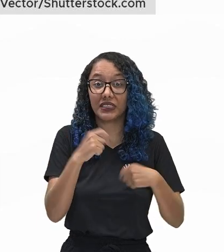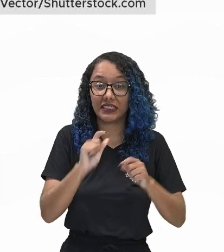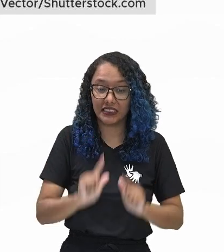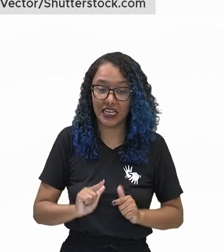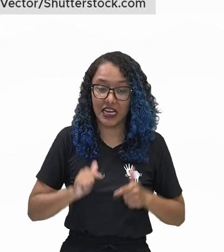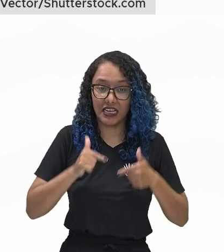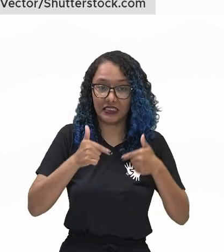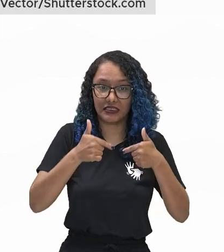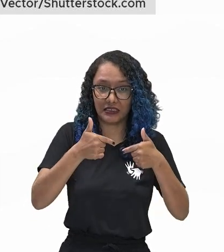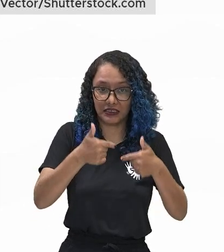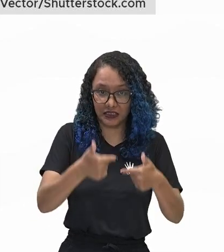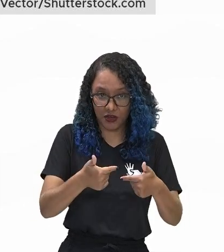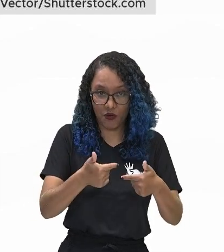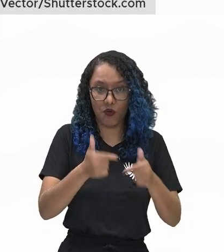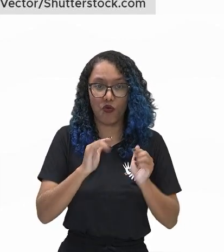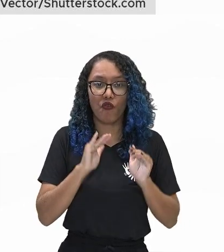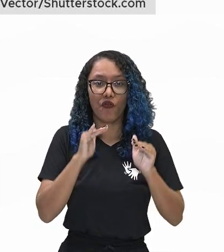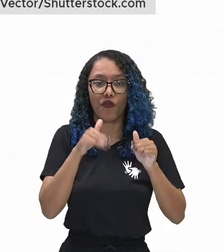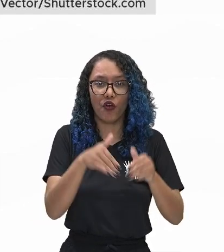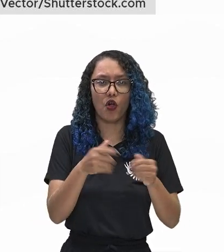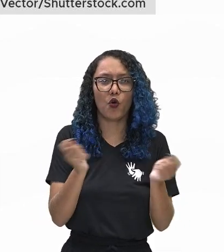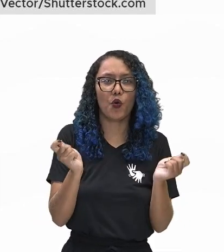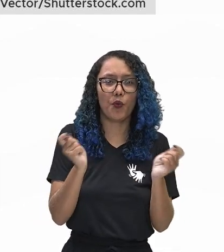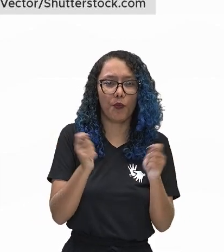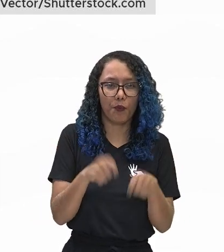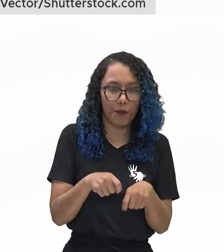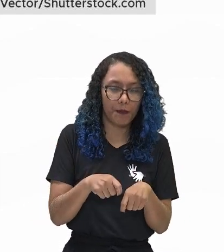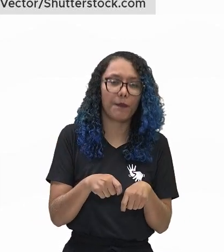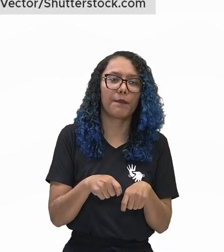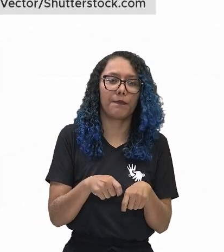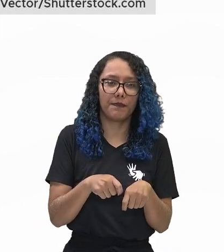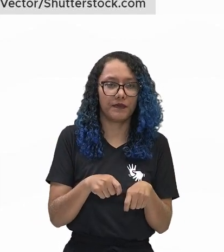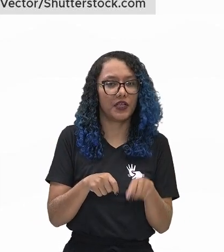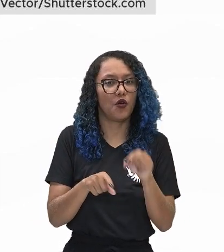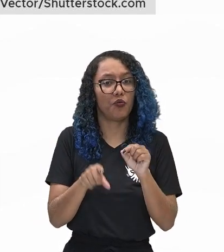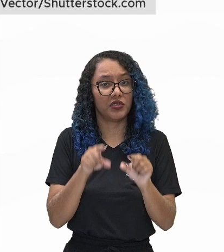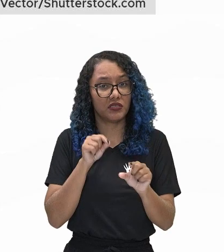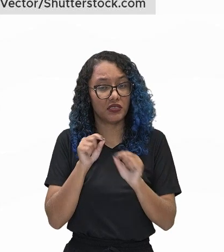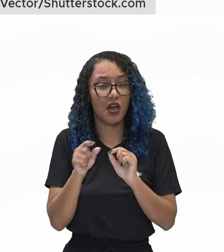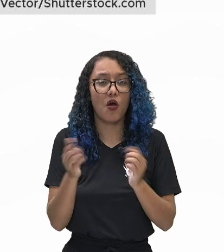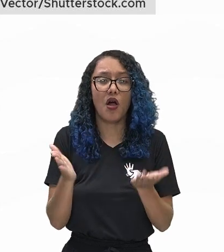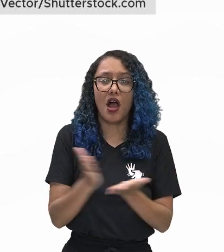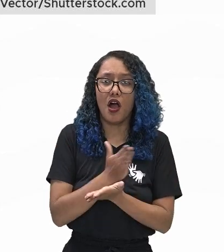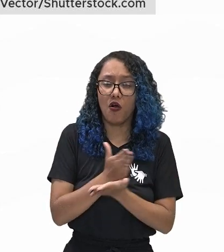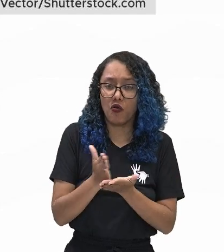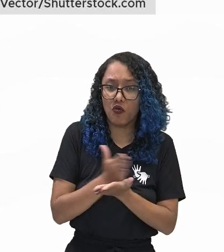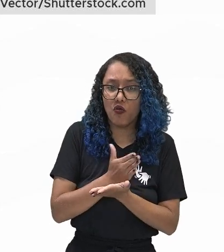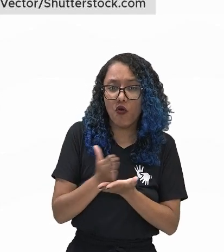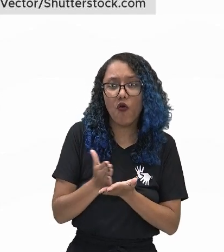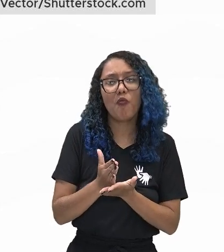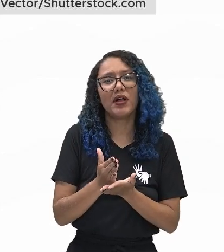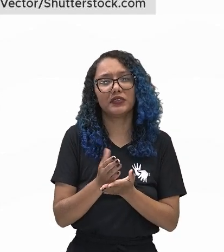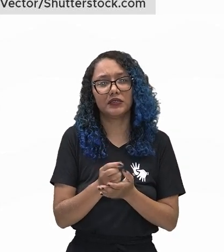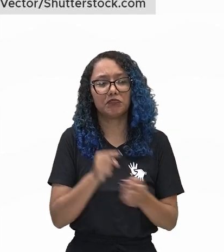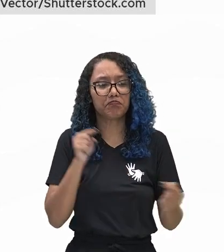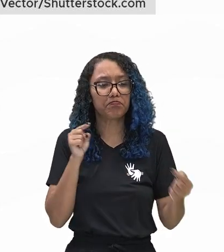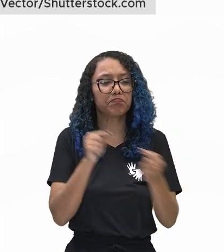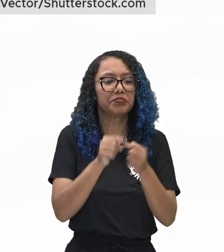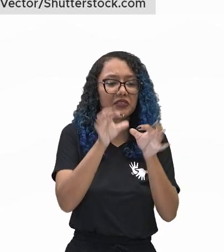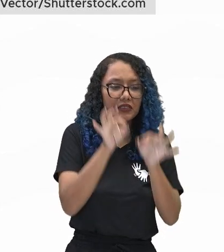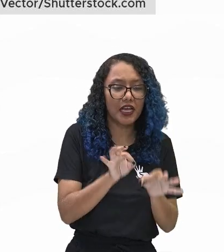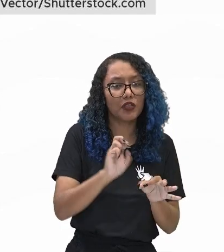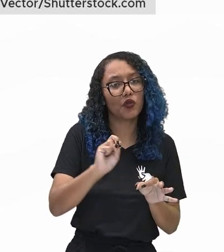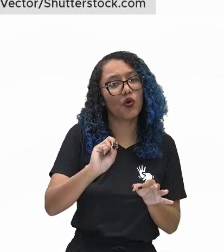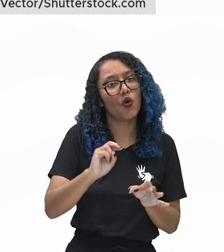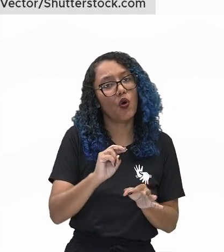campo das possibilidades. Por quê? Porque vai ter coisas que vão dar certo, vão ter coisas que não vão dar certo nesse meu projeto